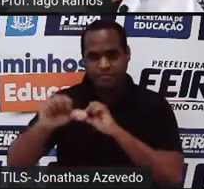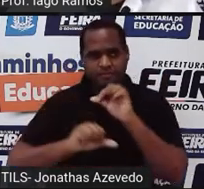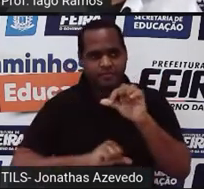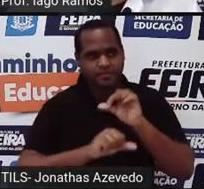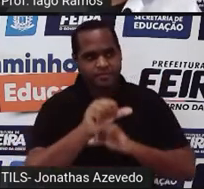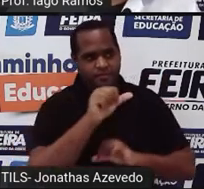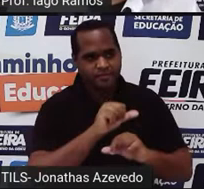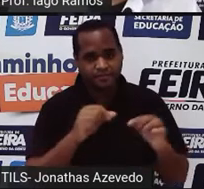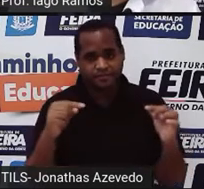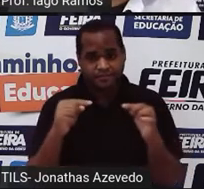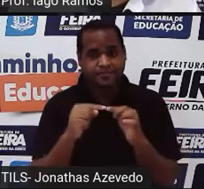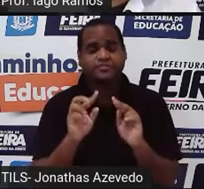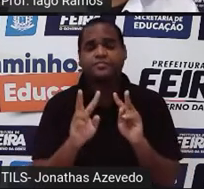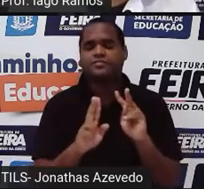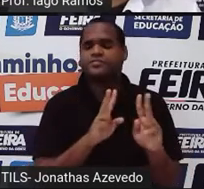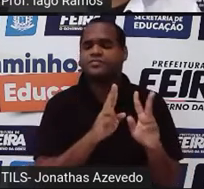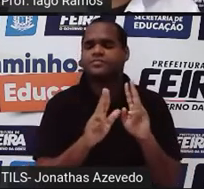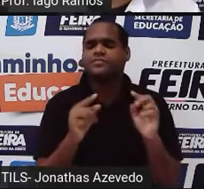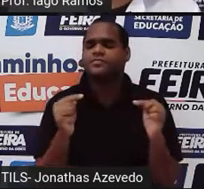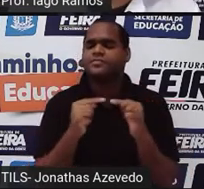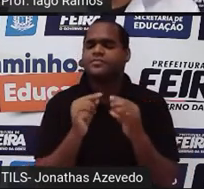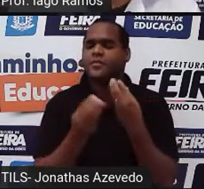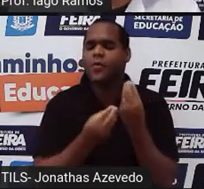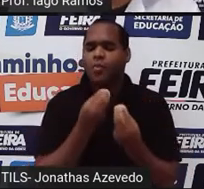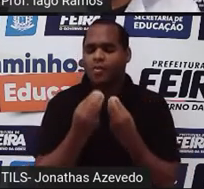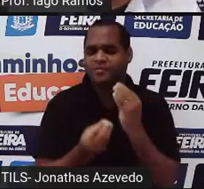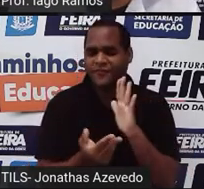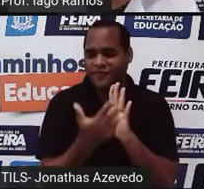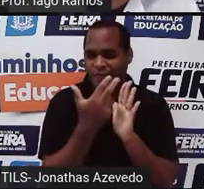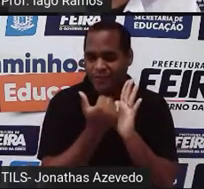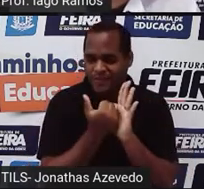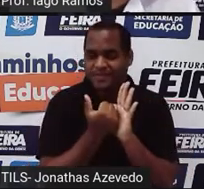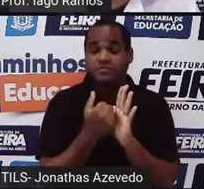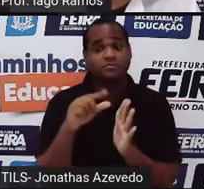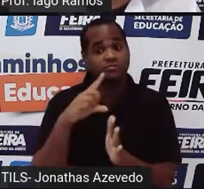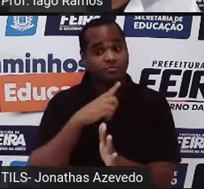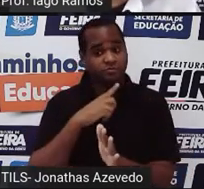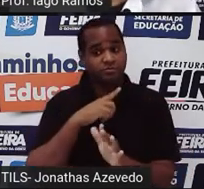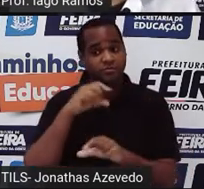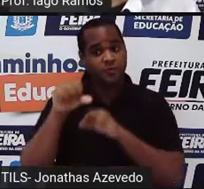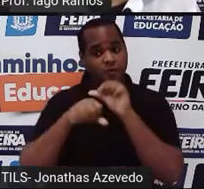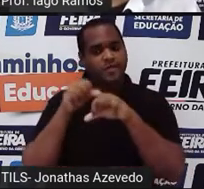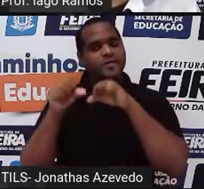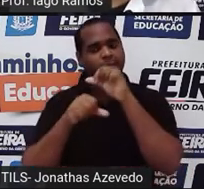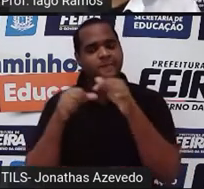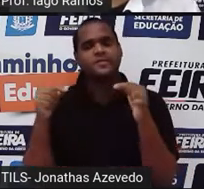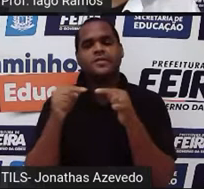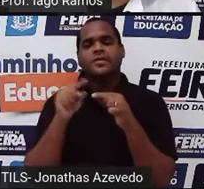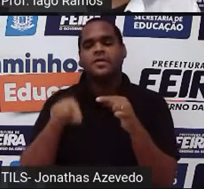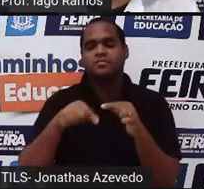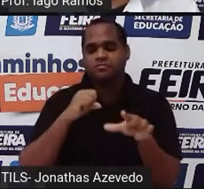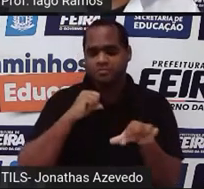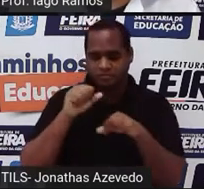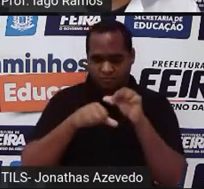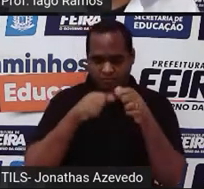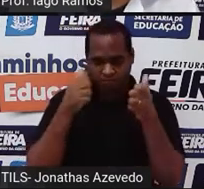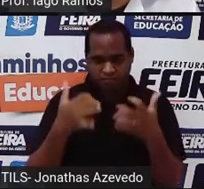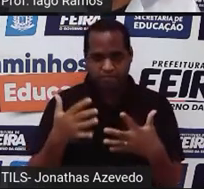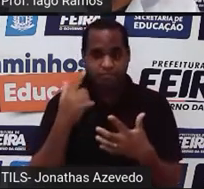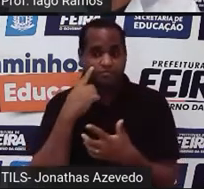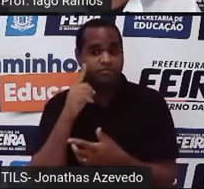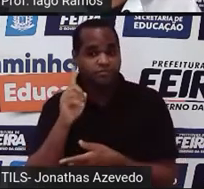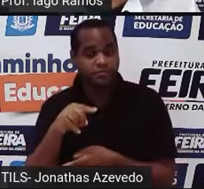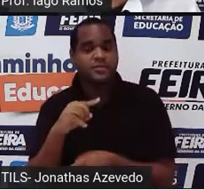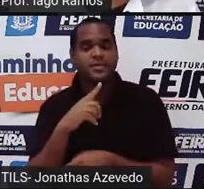aquelas que mantêm as medidas das figuras planas, tá bom? A gente faz uma transformação na